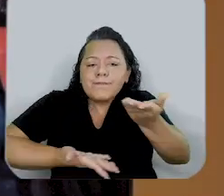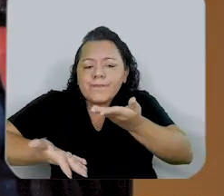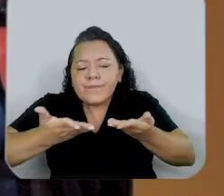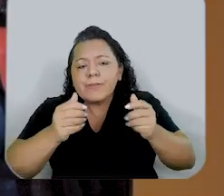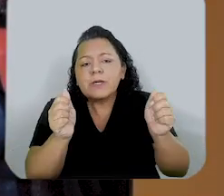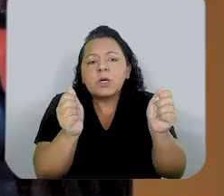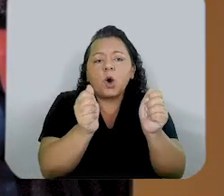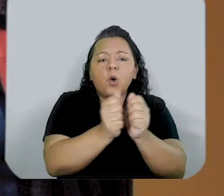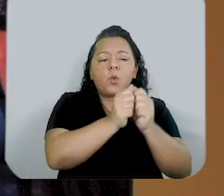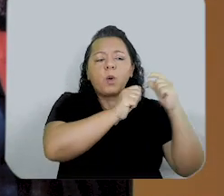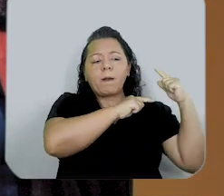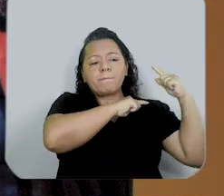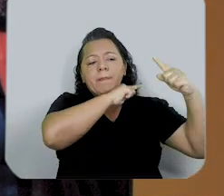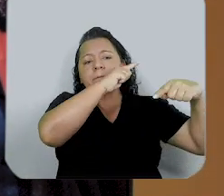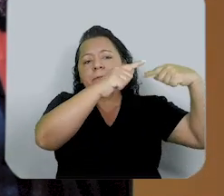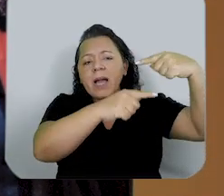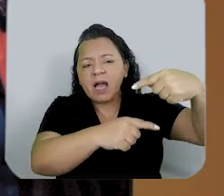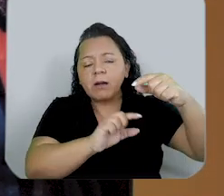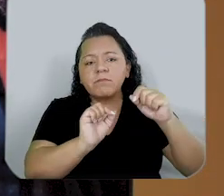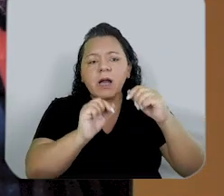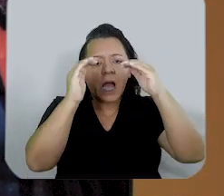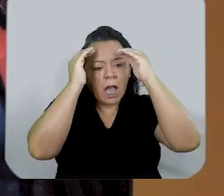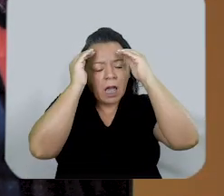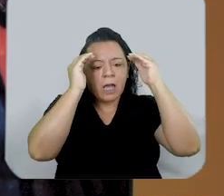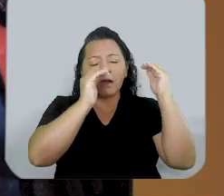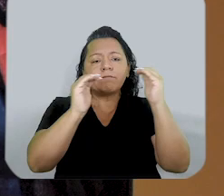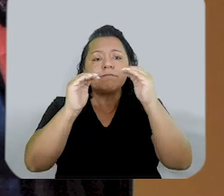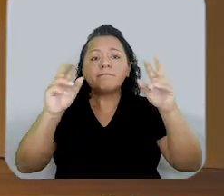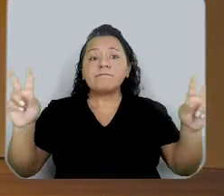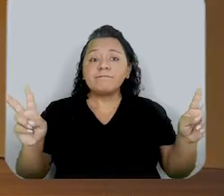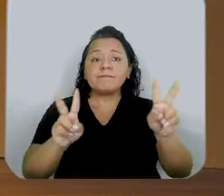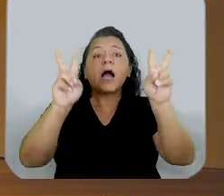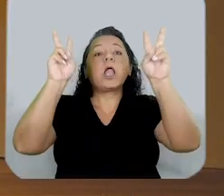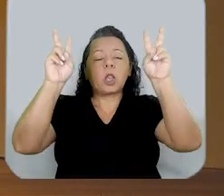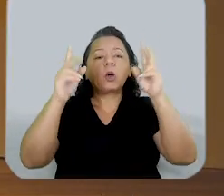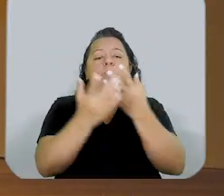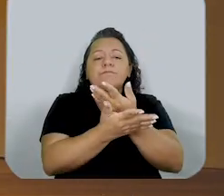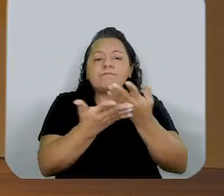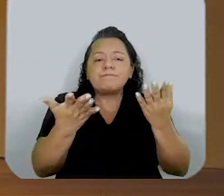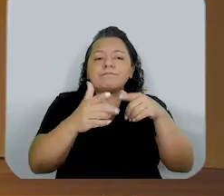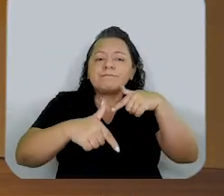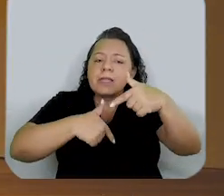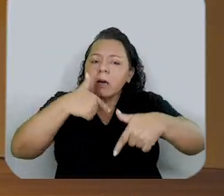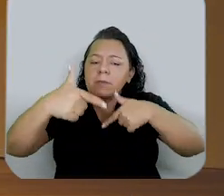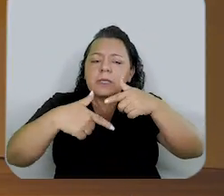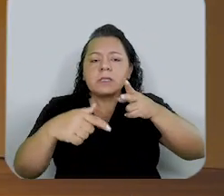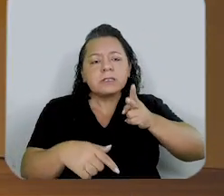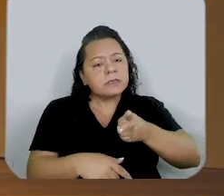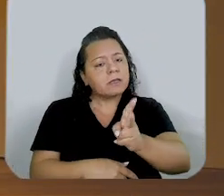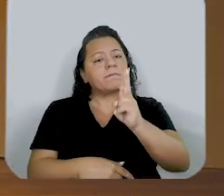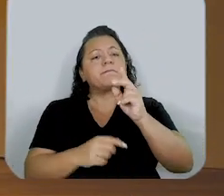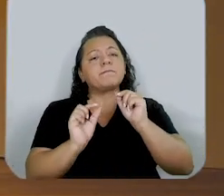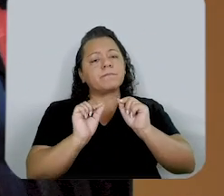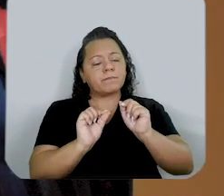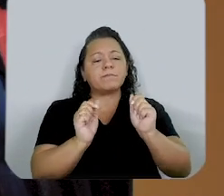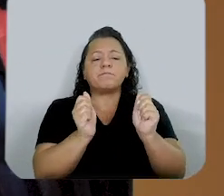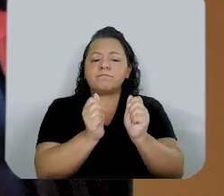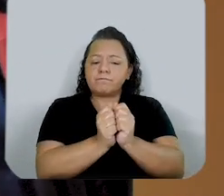tua cultura ancestral, né? Que você respeita, valoriza e trabalha sempre para mantê-la ali?